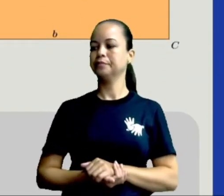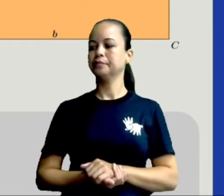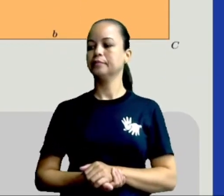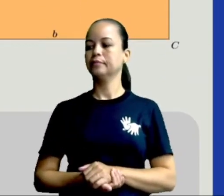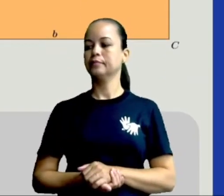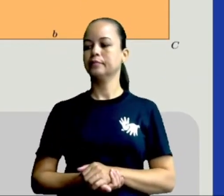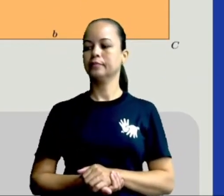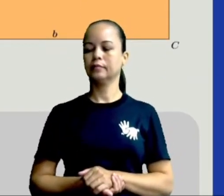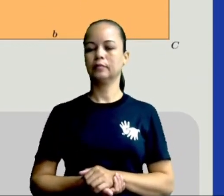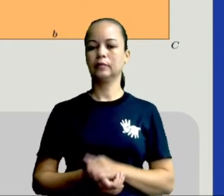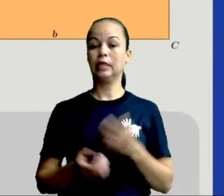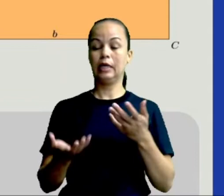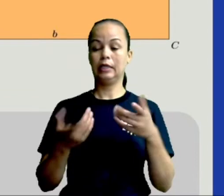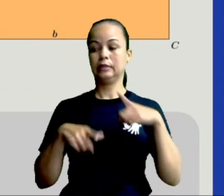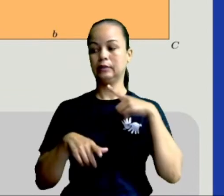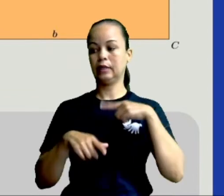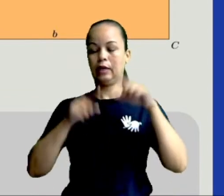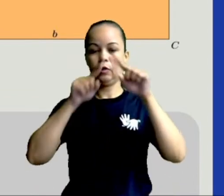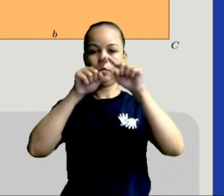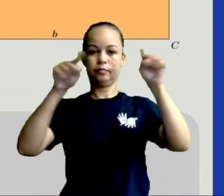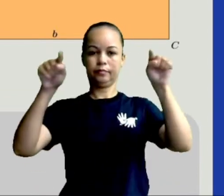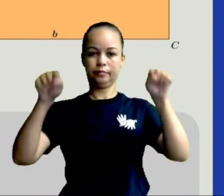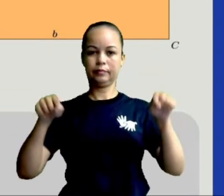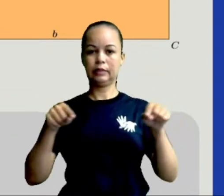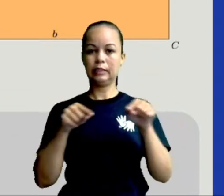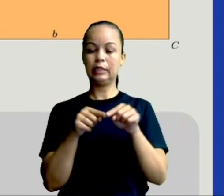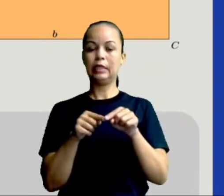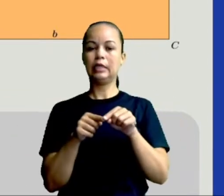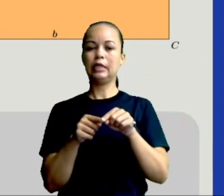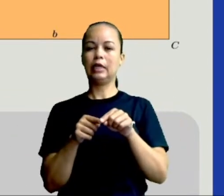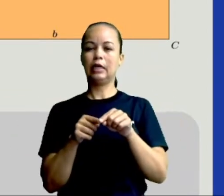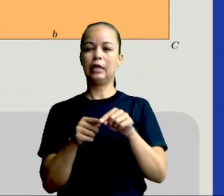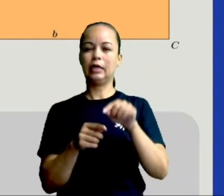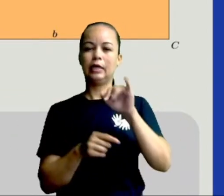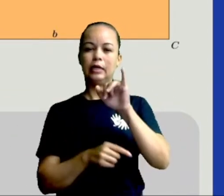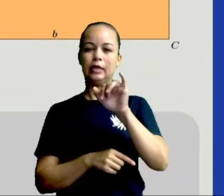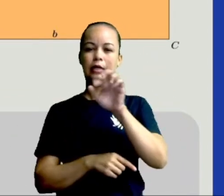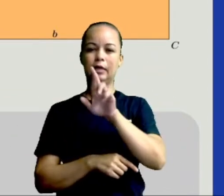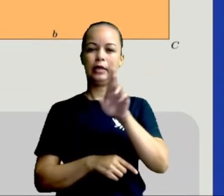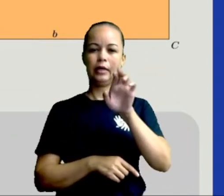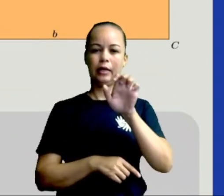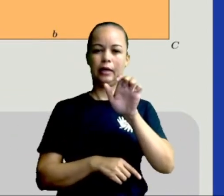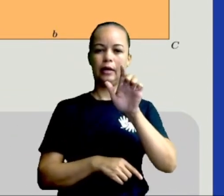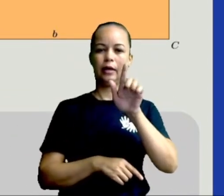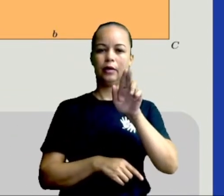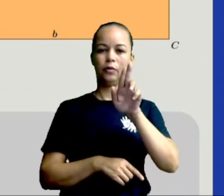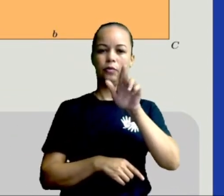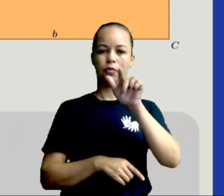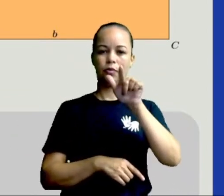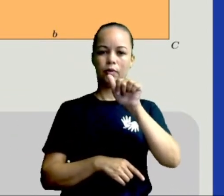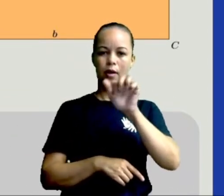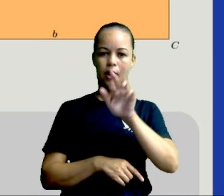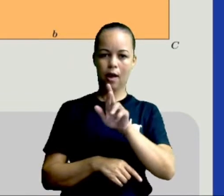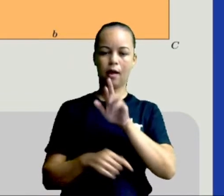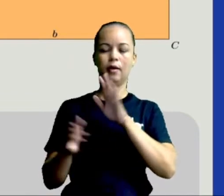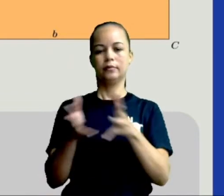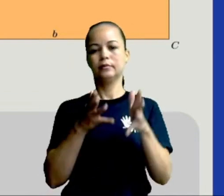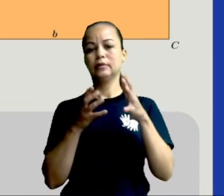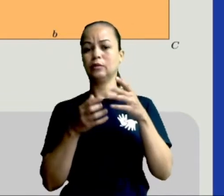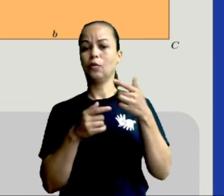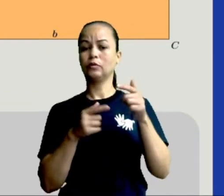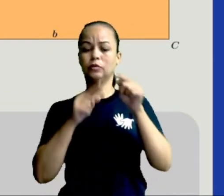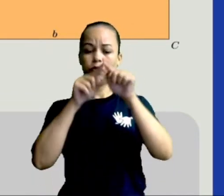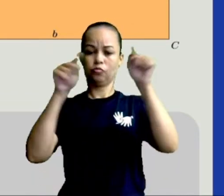classificação dos polígonos como polígono irregular. O que é um polígono irregular? Quando seus lados não são